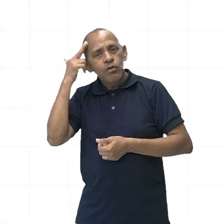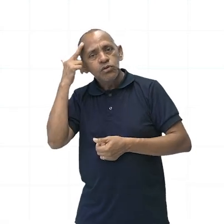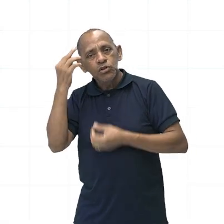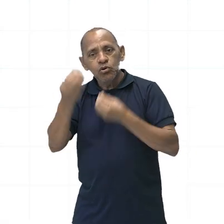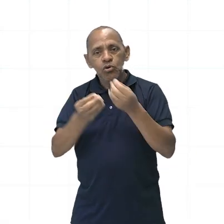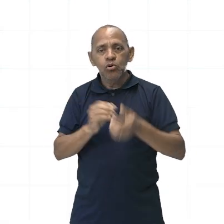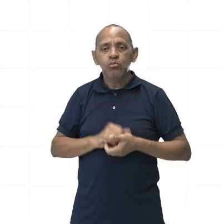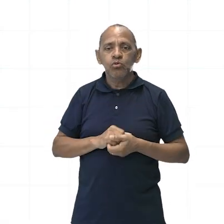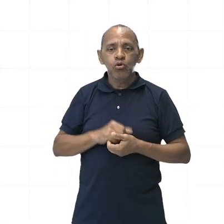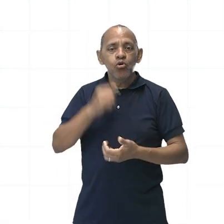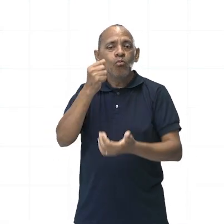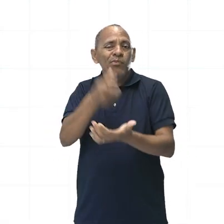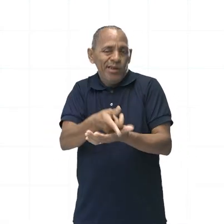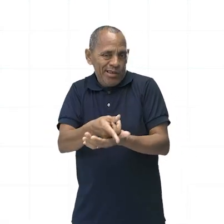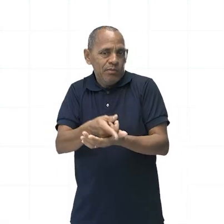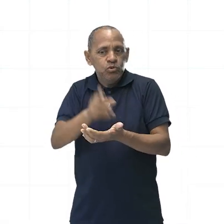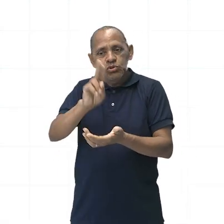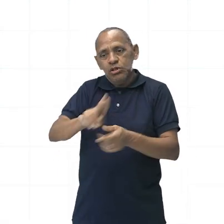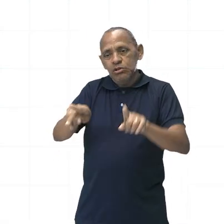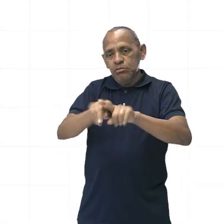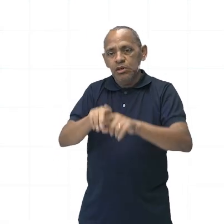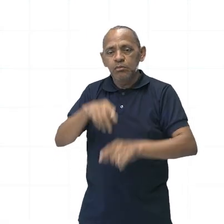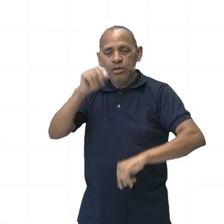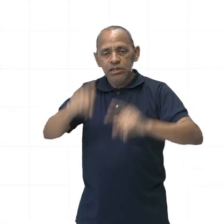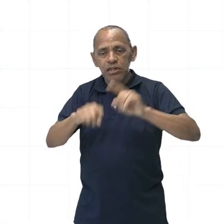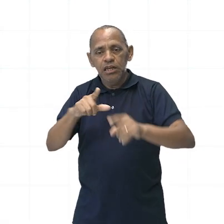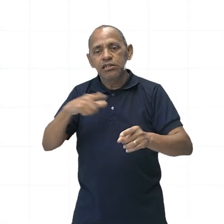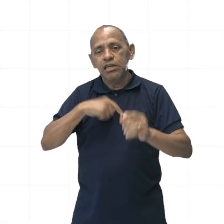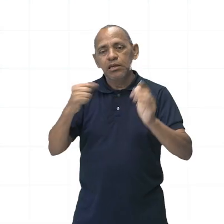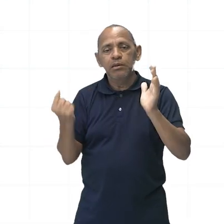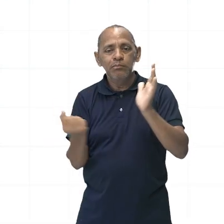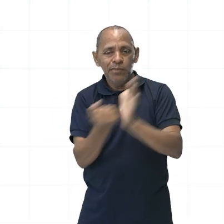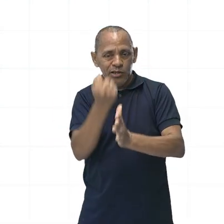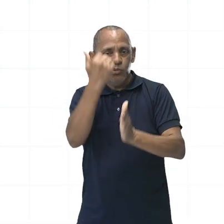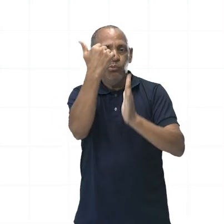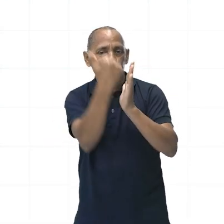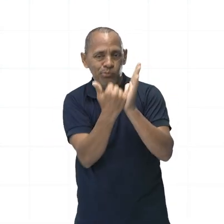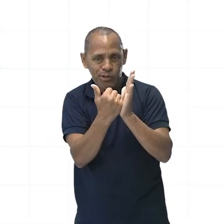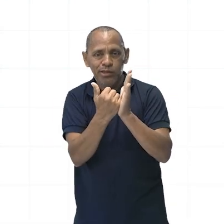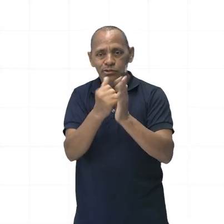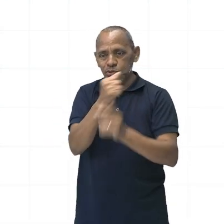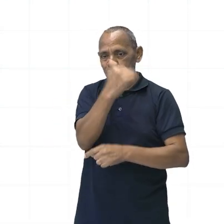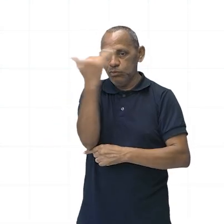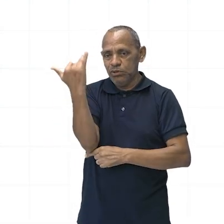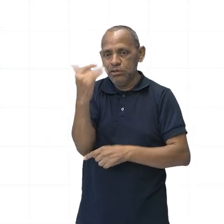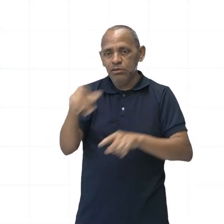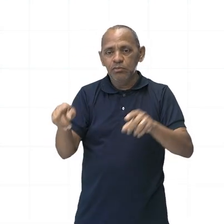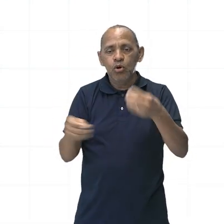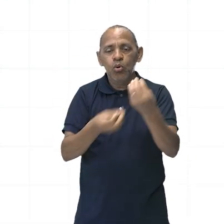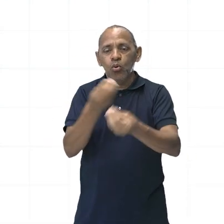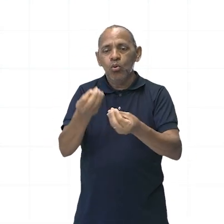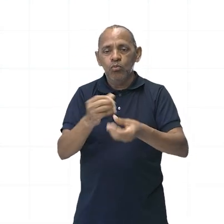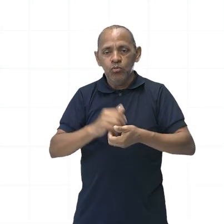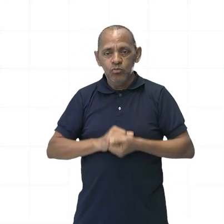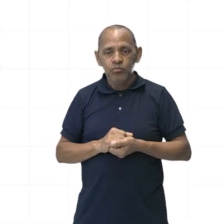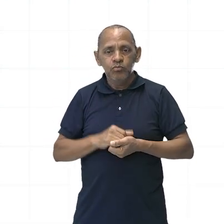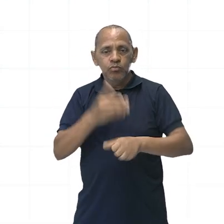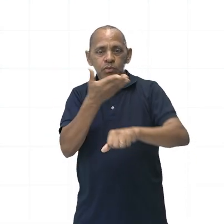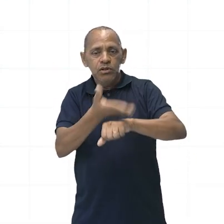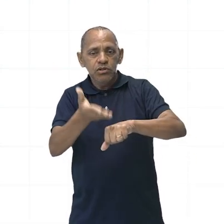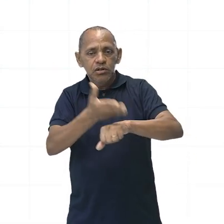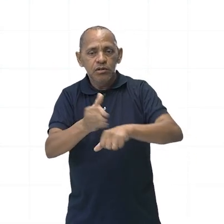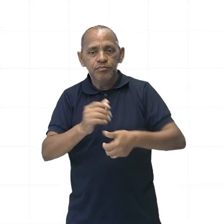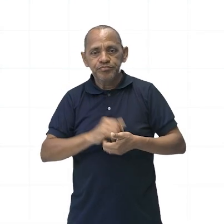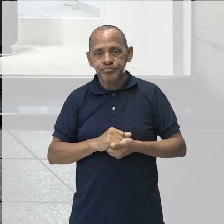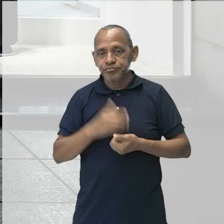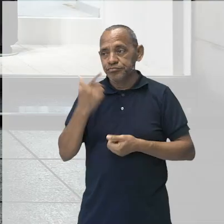compramos e usamos, priorizando produtos que causam menos impacto ambiental. Como colocá-lo